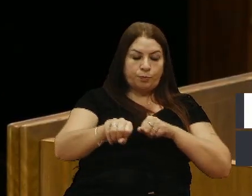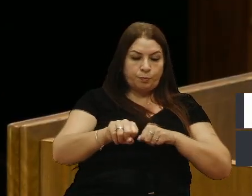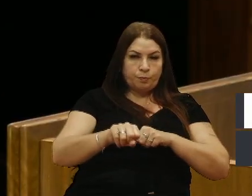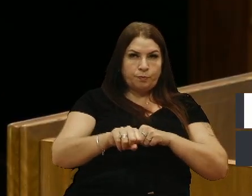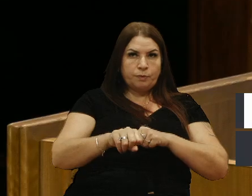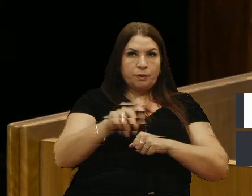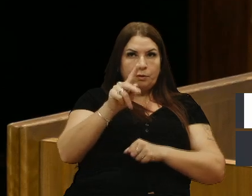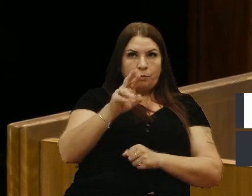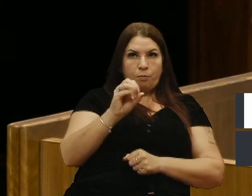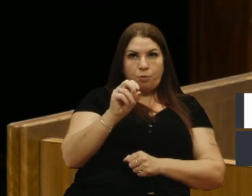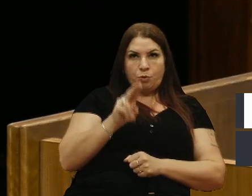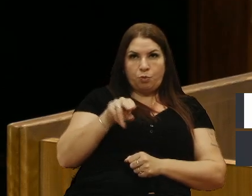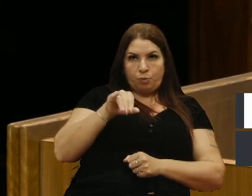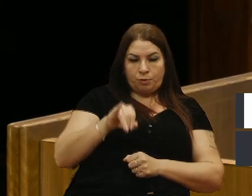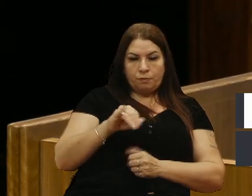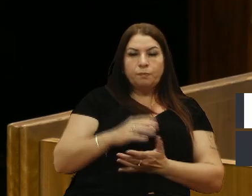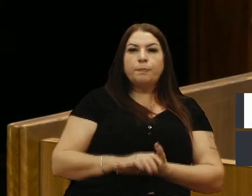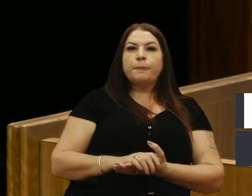O ProUni,